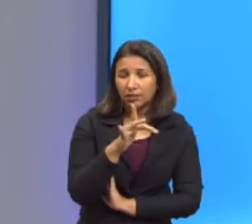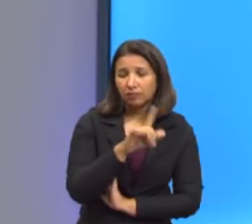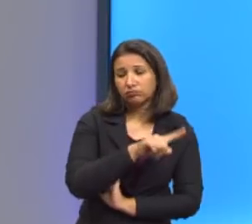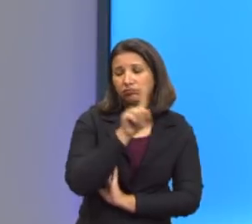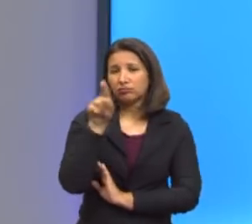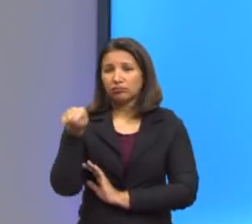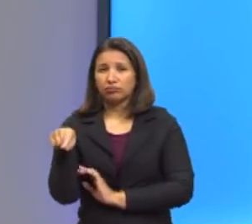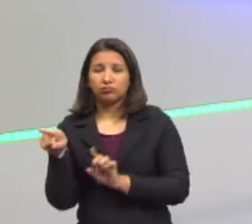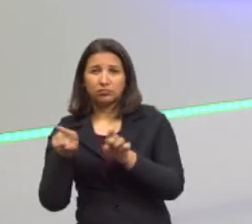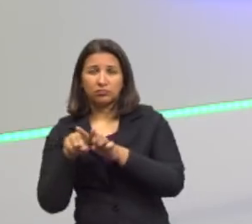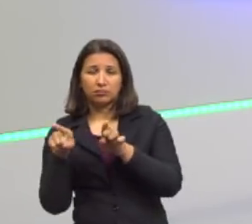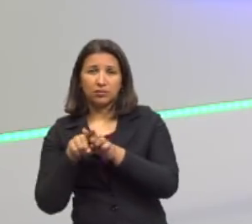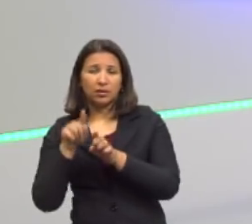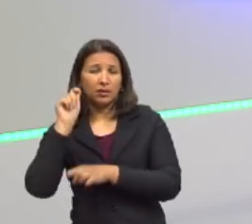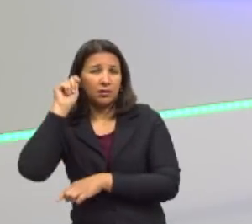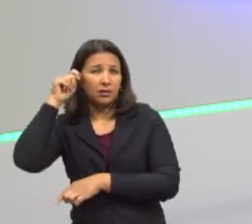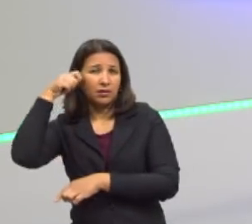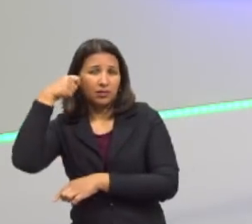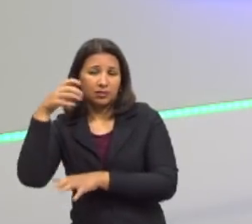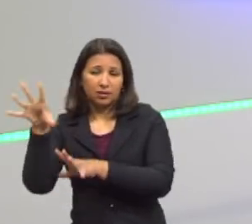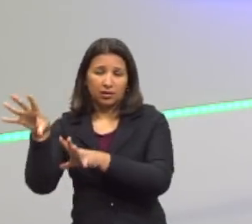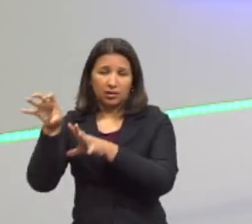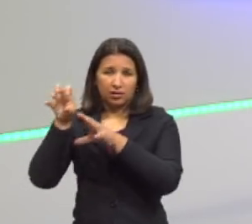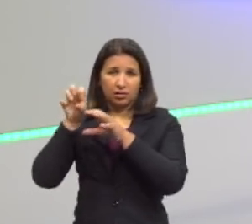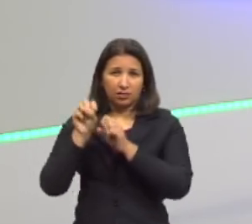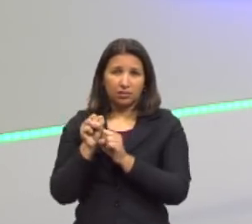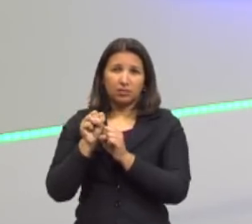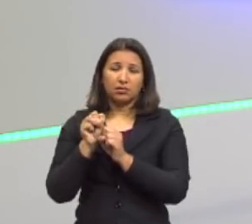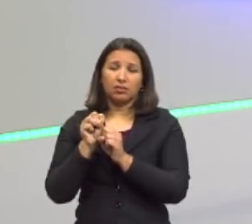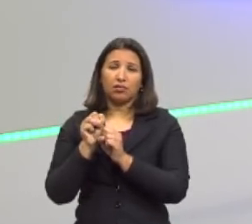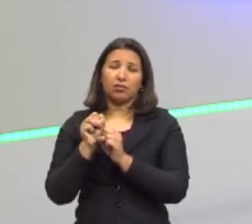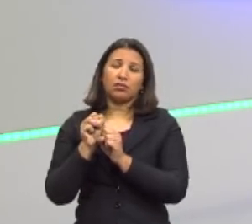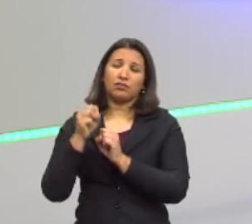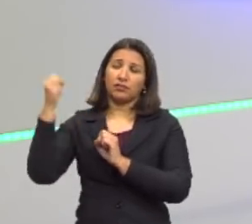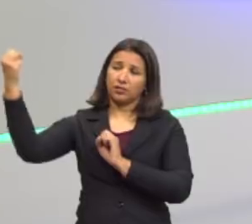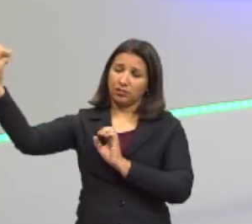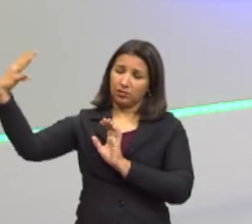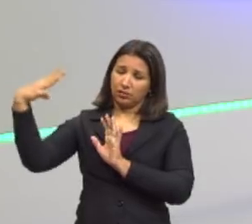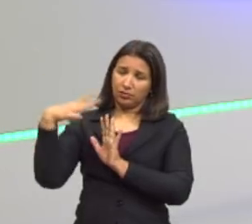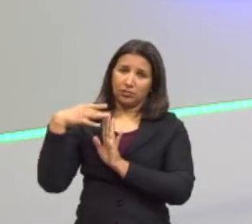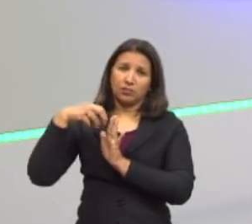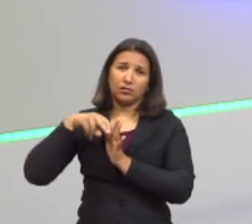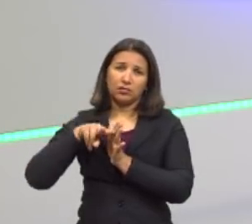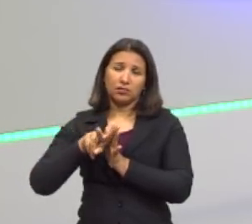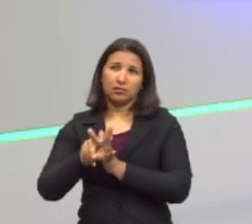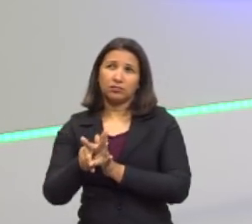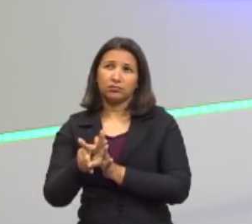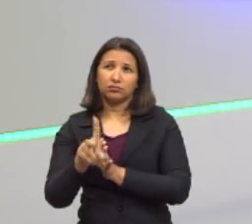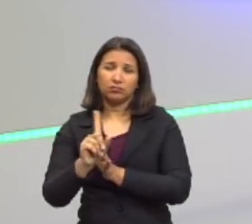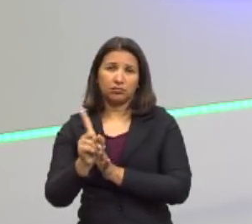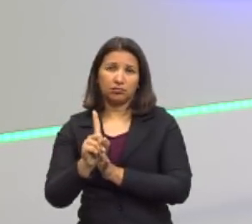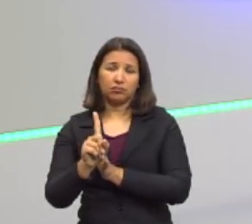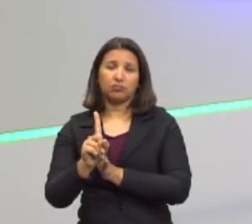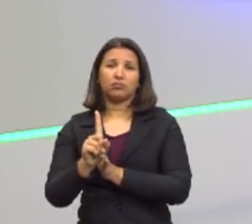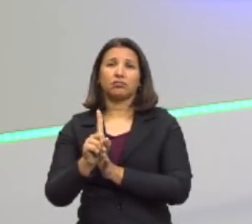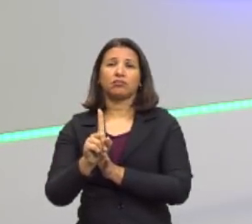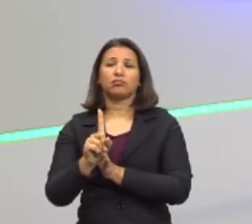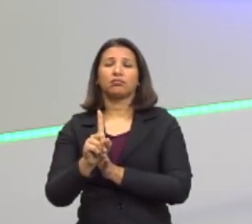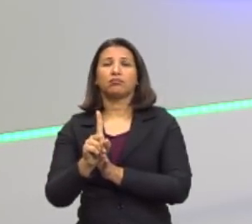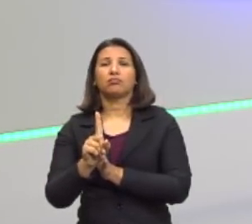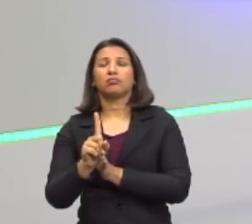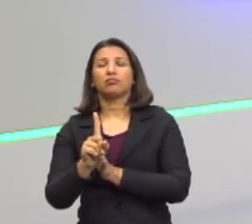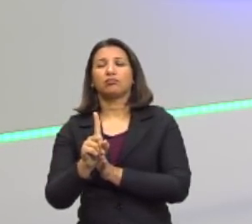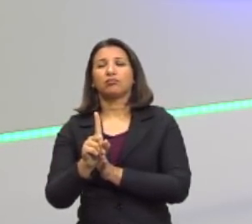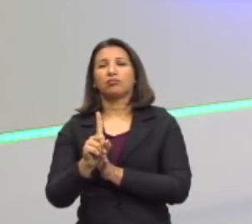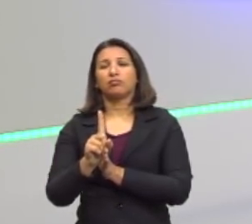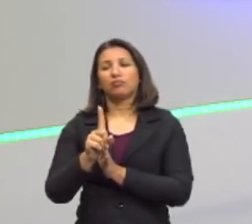preta, absorve, tem um processo de absorção, onde ele não devolve as cores e a luz que ele recebe, ou